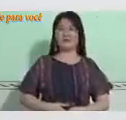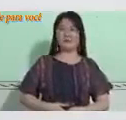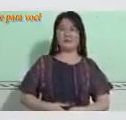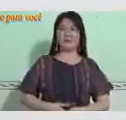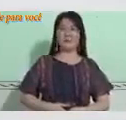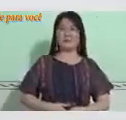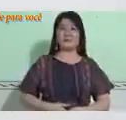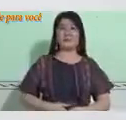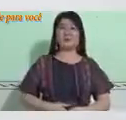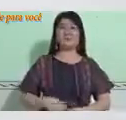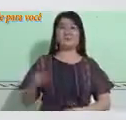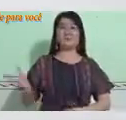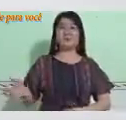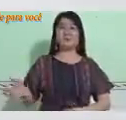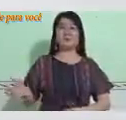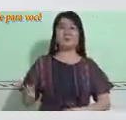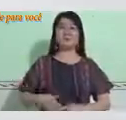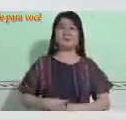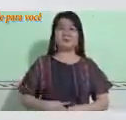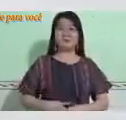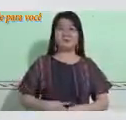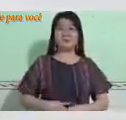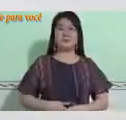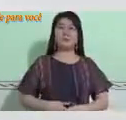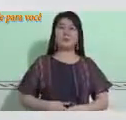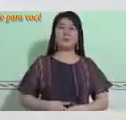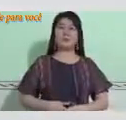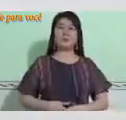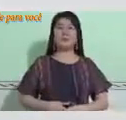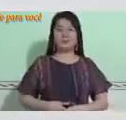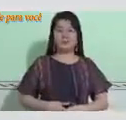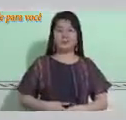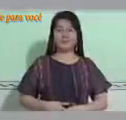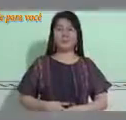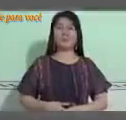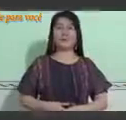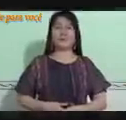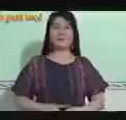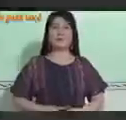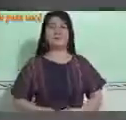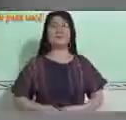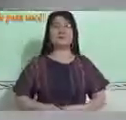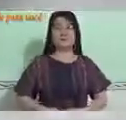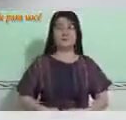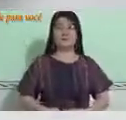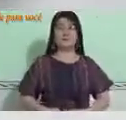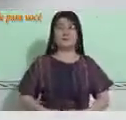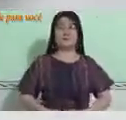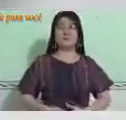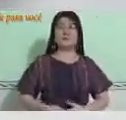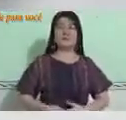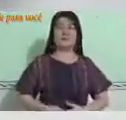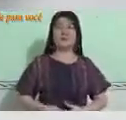Sua causa, apesar de não estar totalmente conhecida, é devido a um desgaste de regiões do cérebro responsáveis